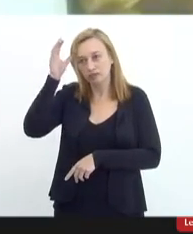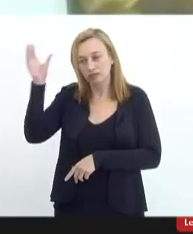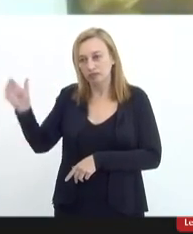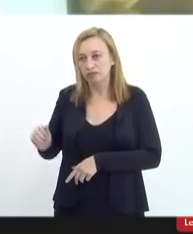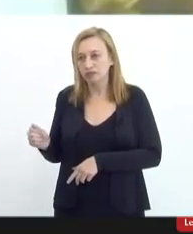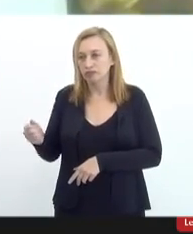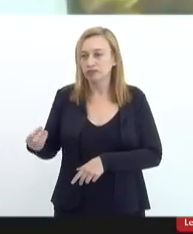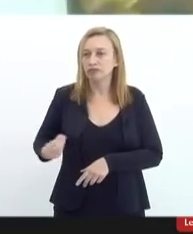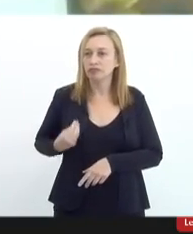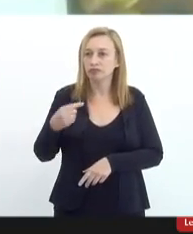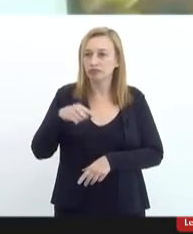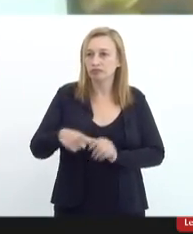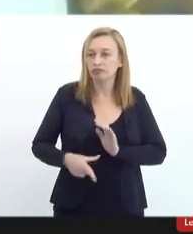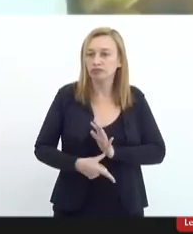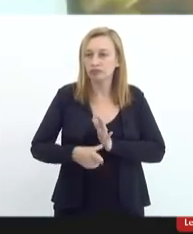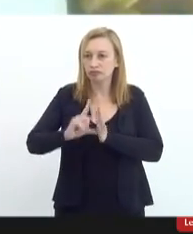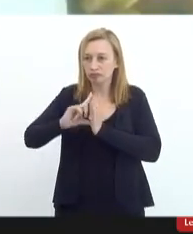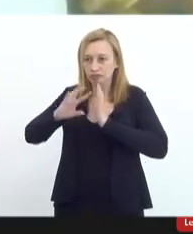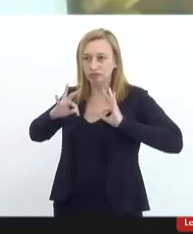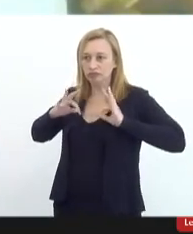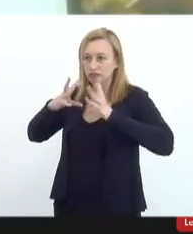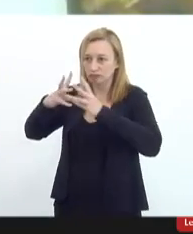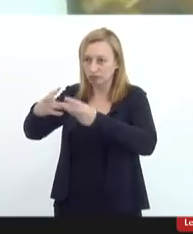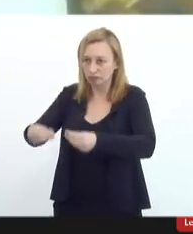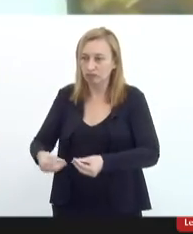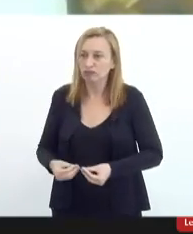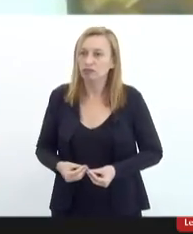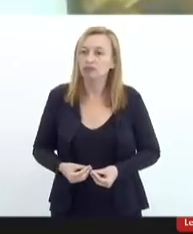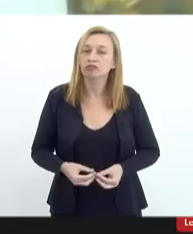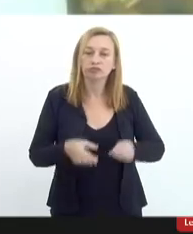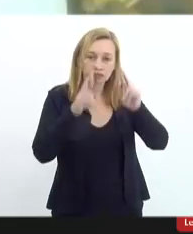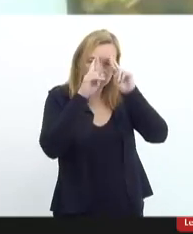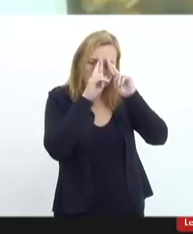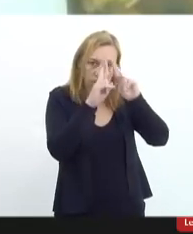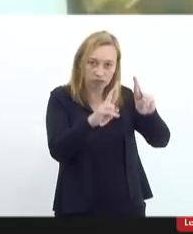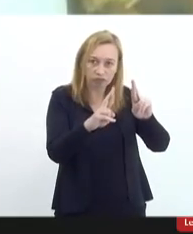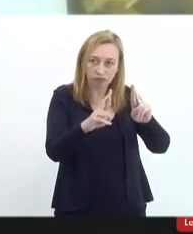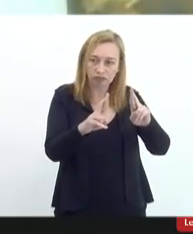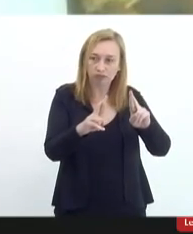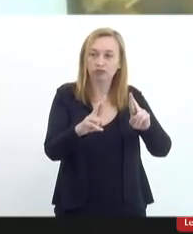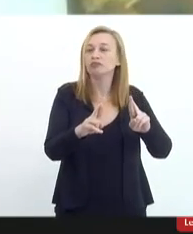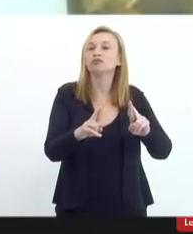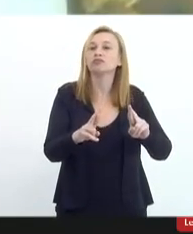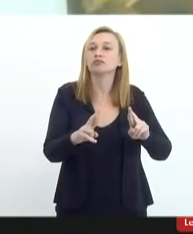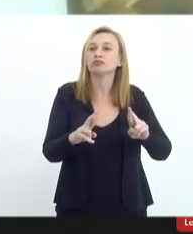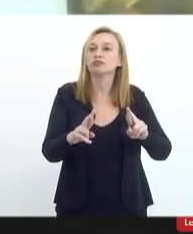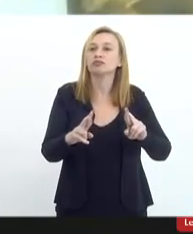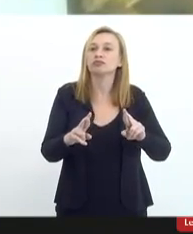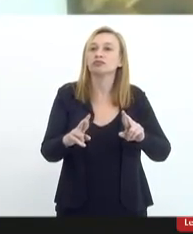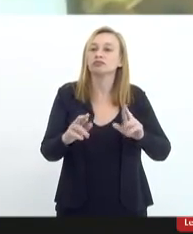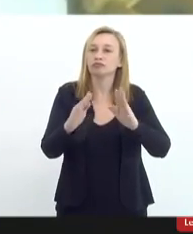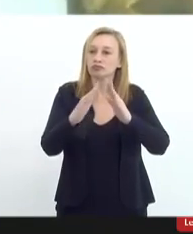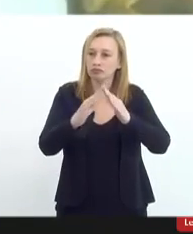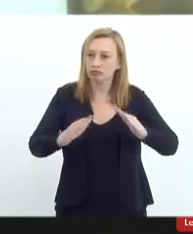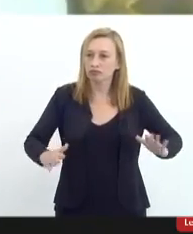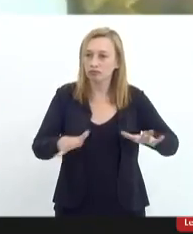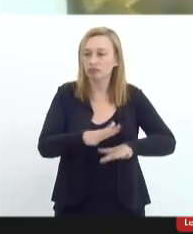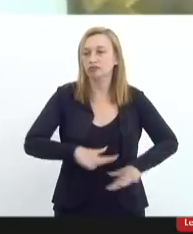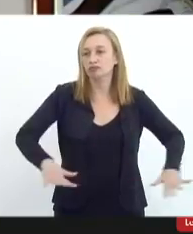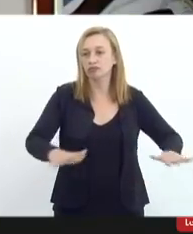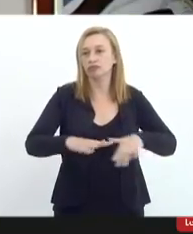aqui antes do que todo mundo. E respeito aos povos tradicionais de terreiro.